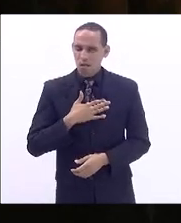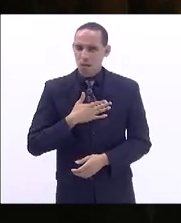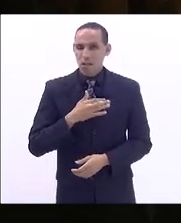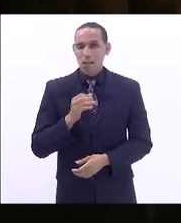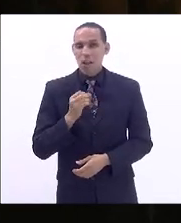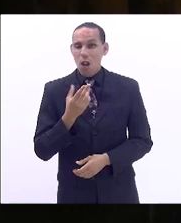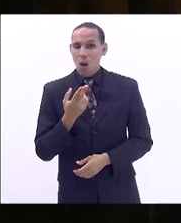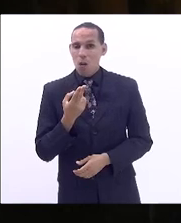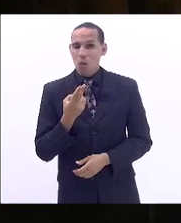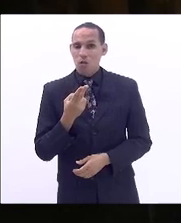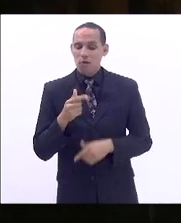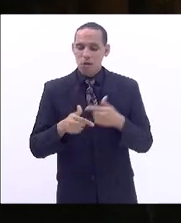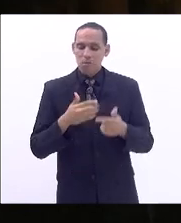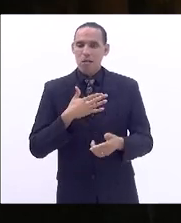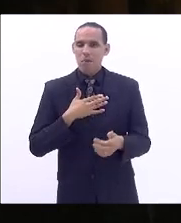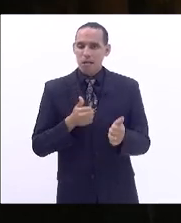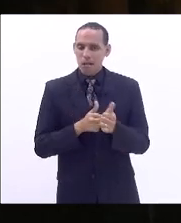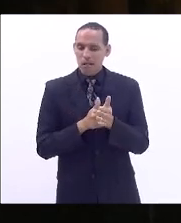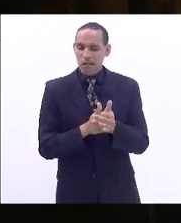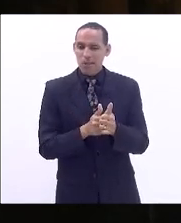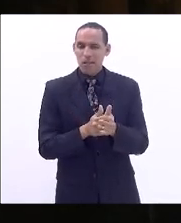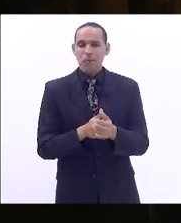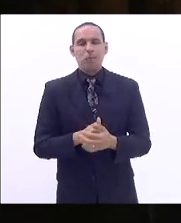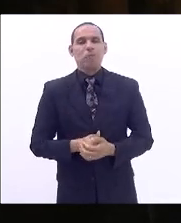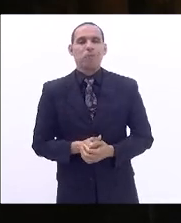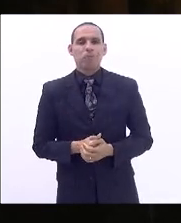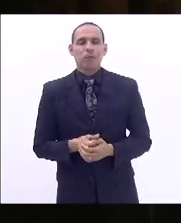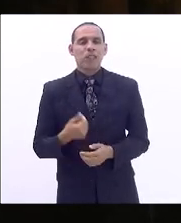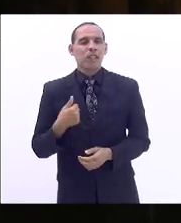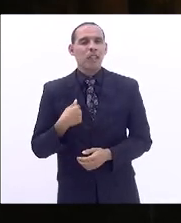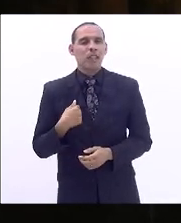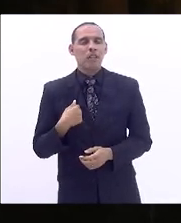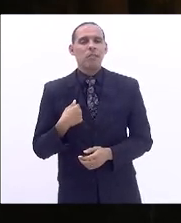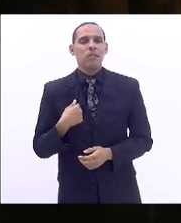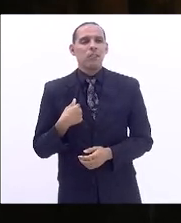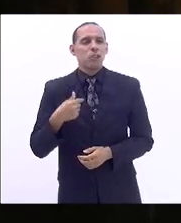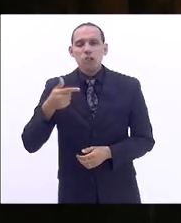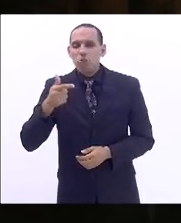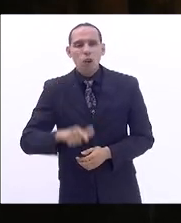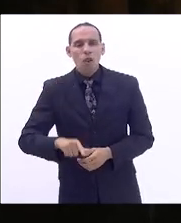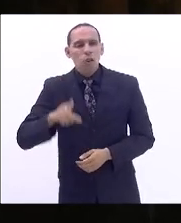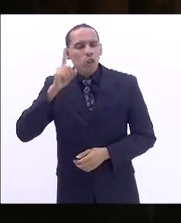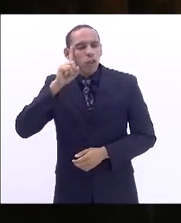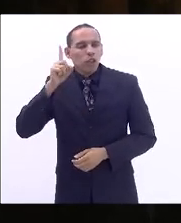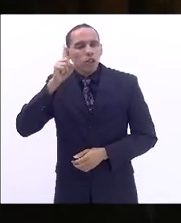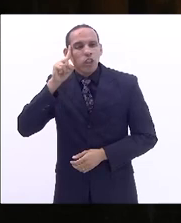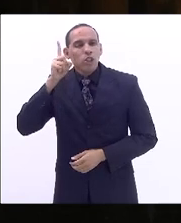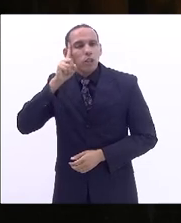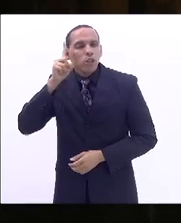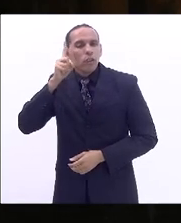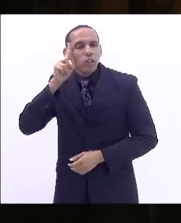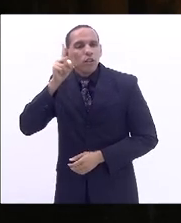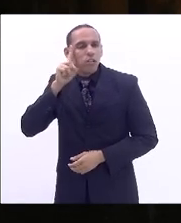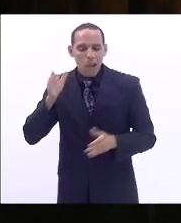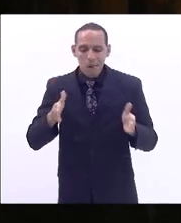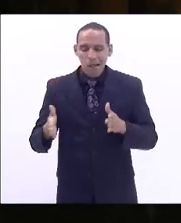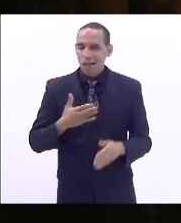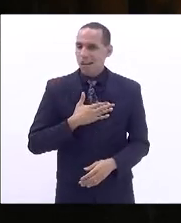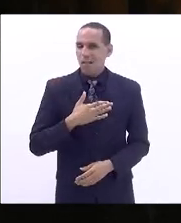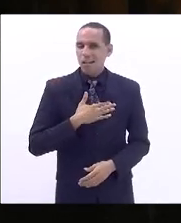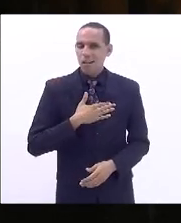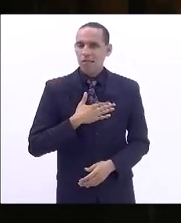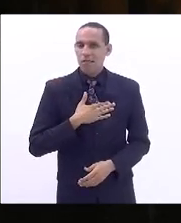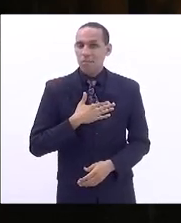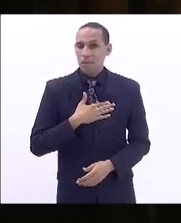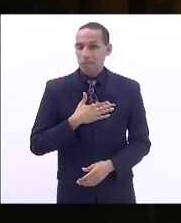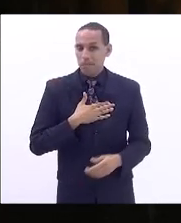quem acompanha o meu trabalho e eu faço questão de reafirmar todos os dias da minha vida do meu mandato